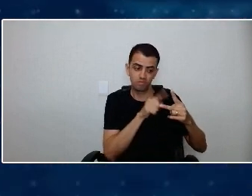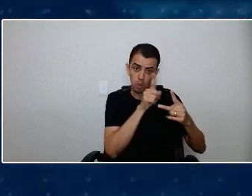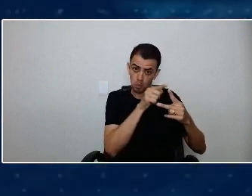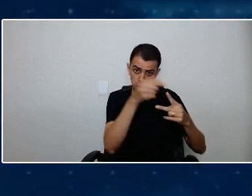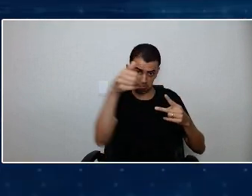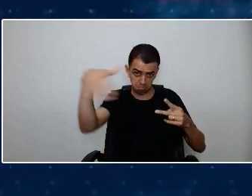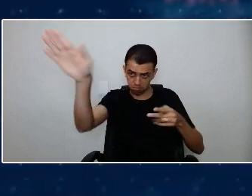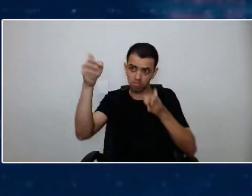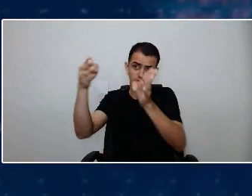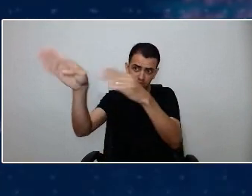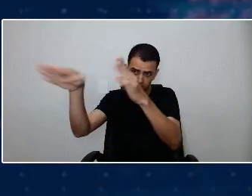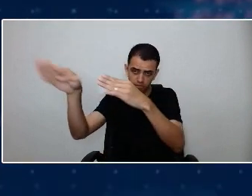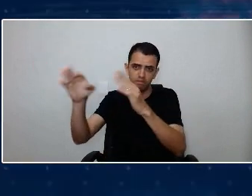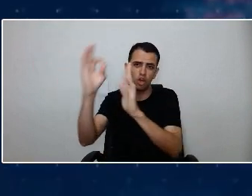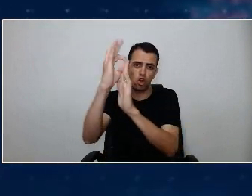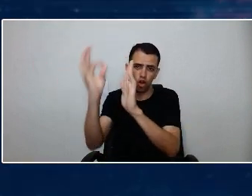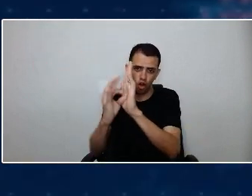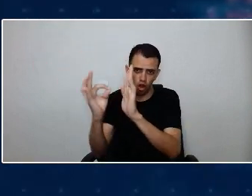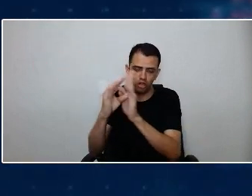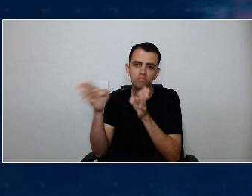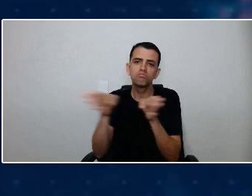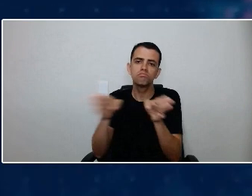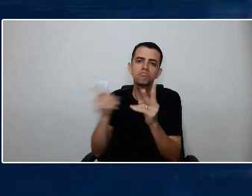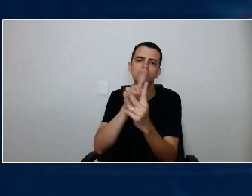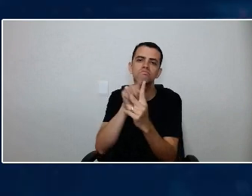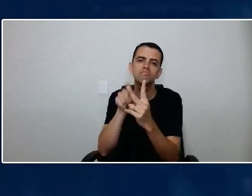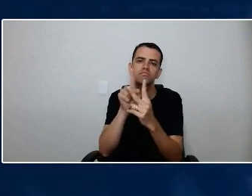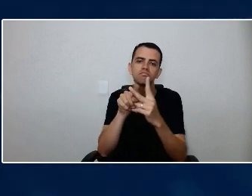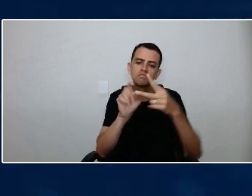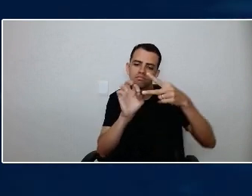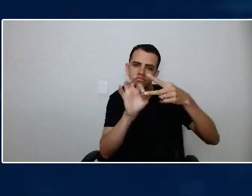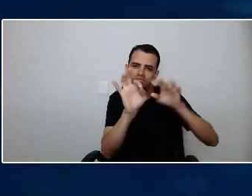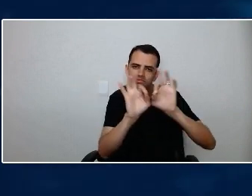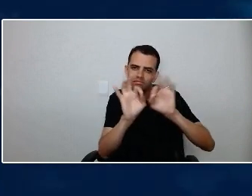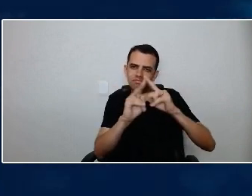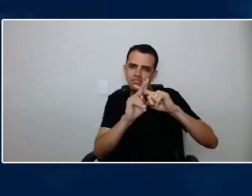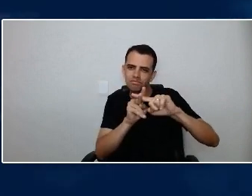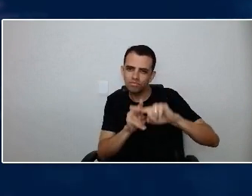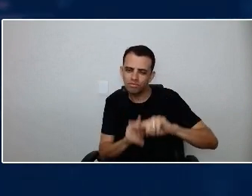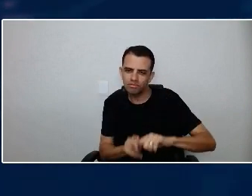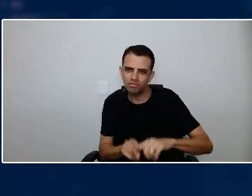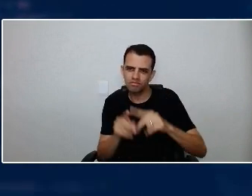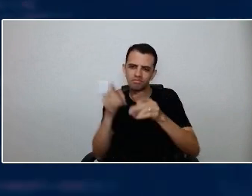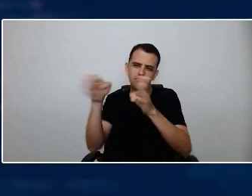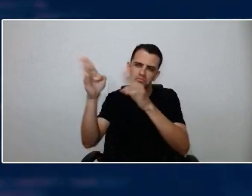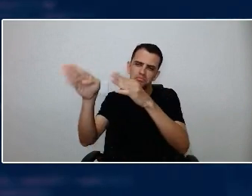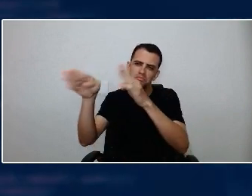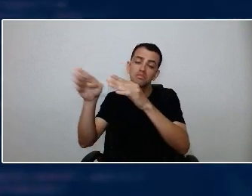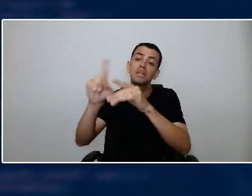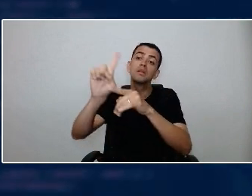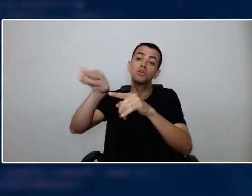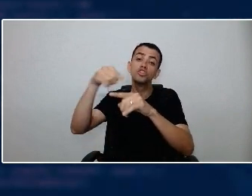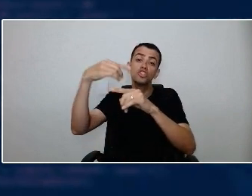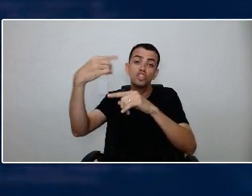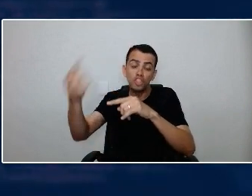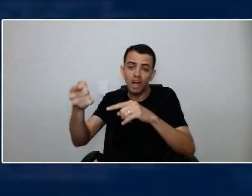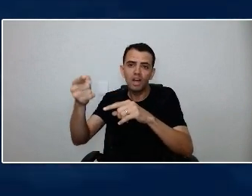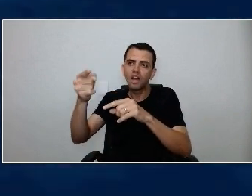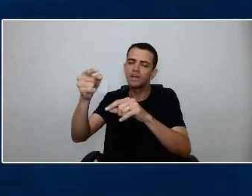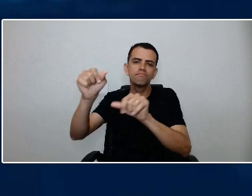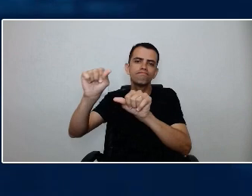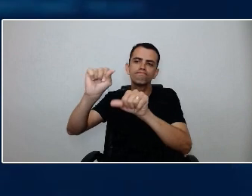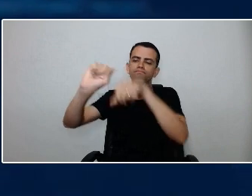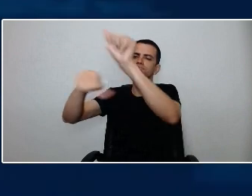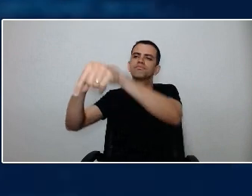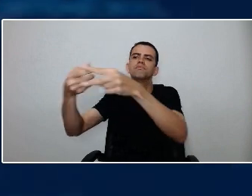código lidando com as duas e aí você pode fazer estratégias e ou você faz uma rodada depois e muda todo mundo ou a cada